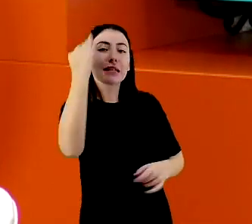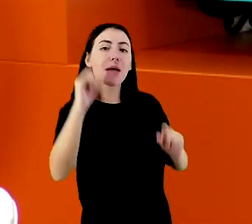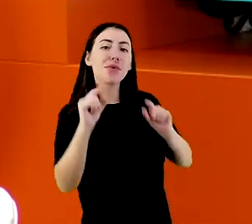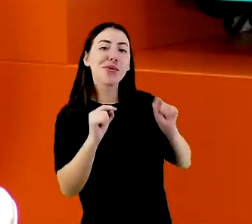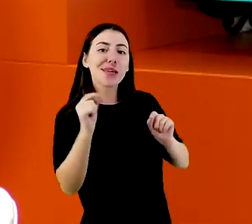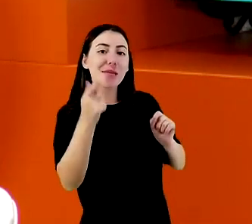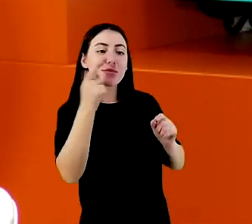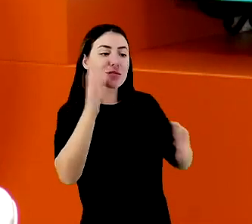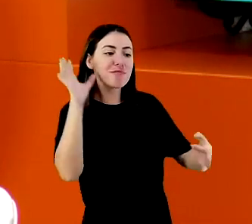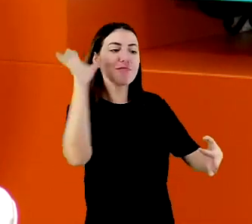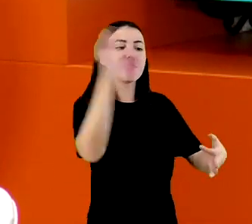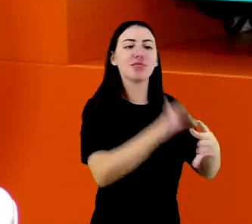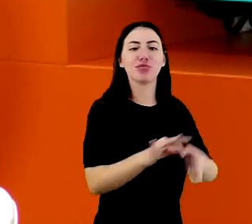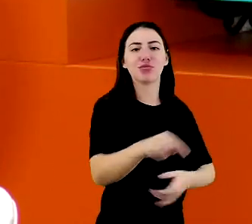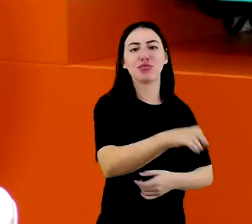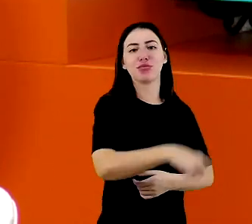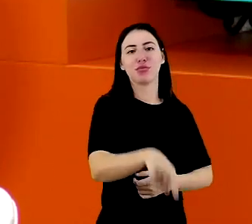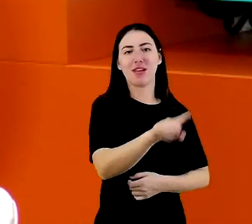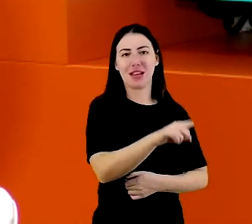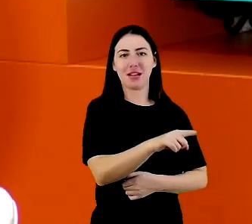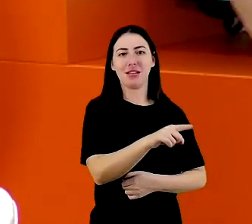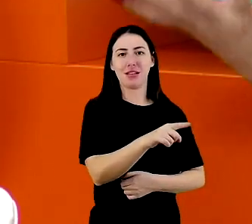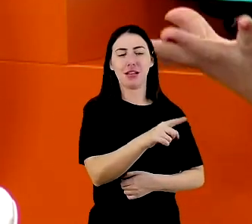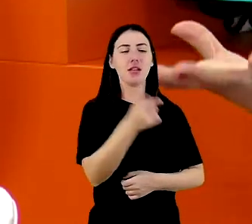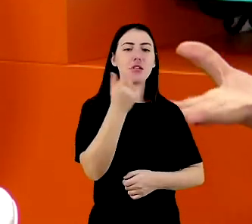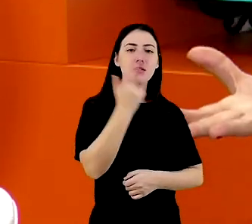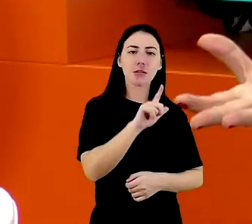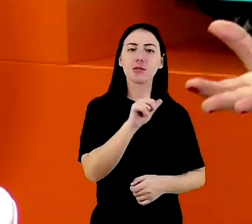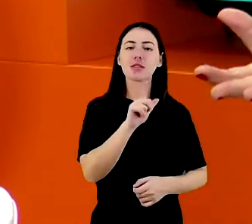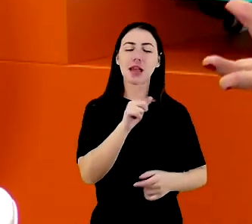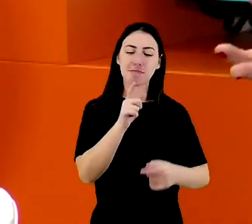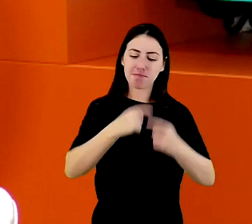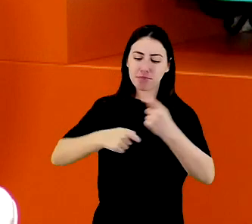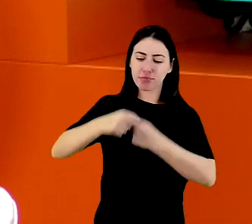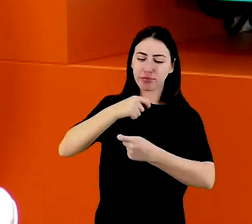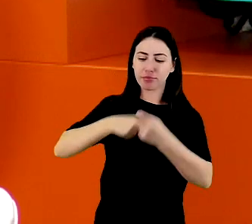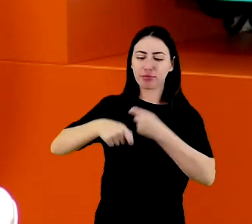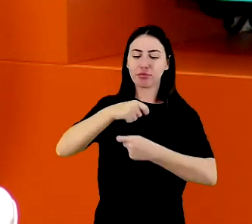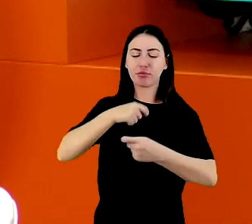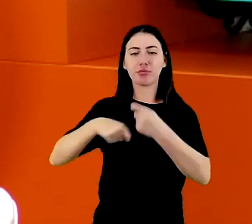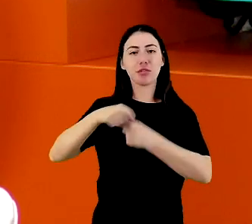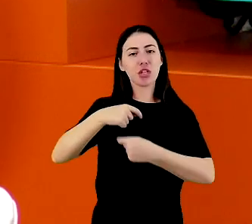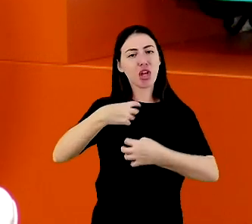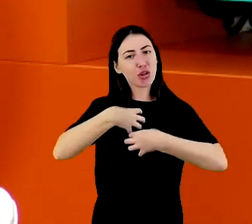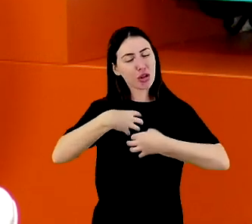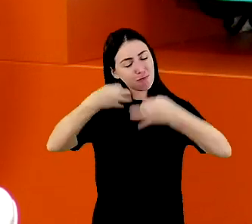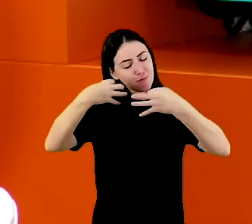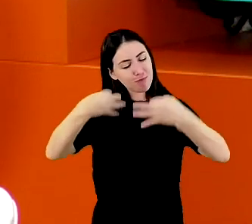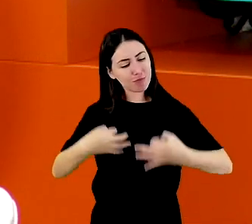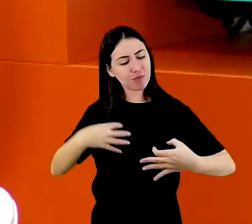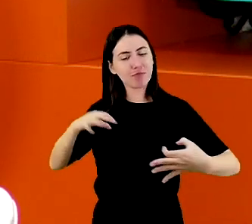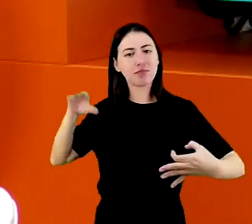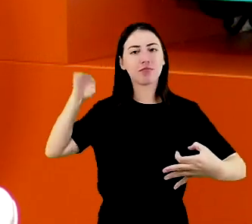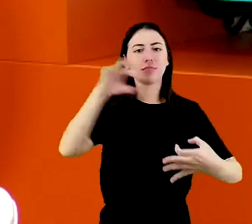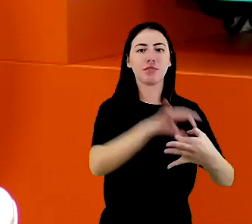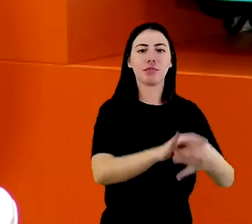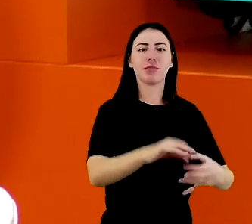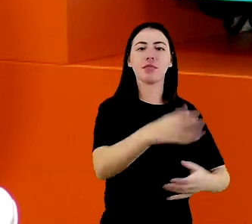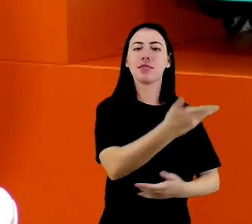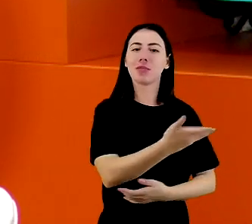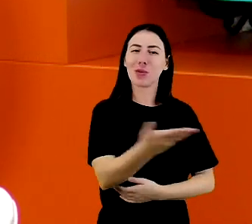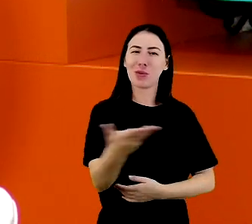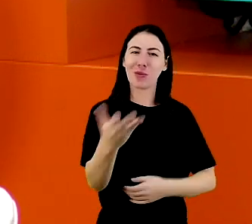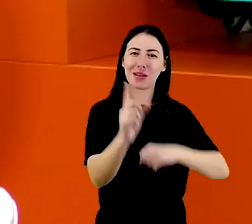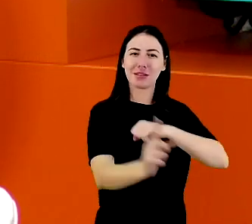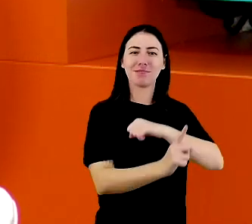a gente fala de negócio, quando a gente fala de linguagem e comunicação, né, tirar essa presunção. Espera aí, qual é a dor mesmo?